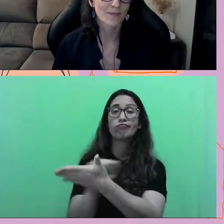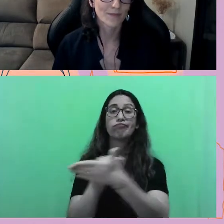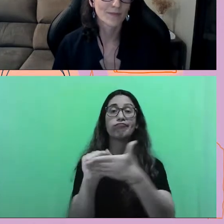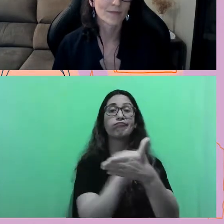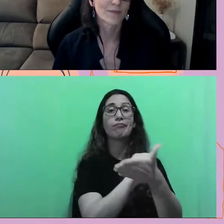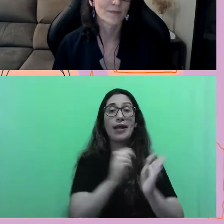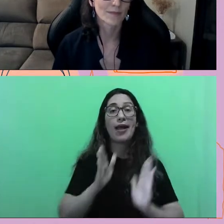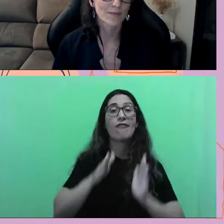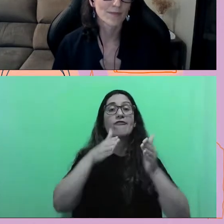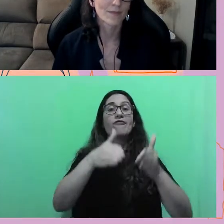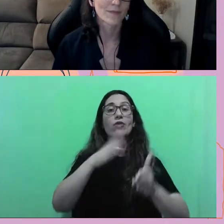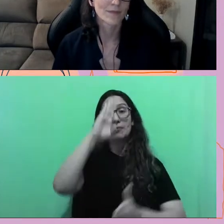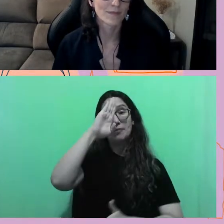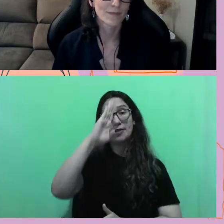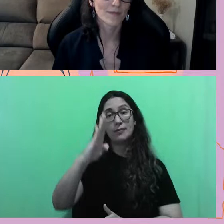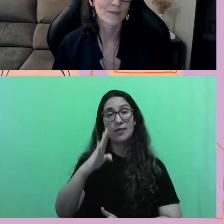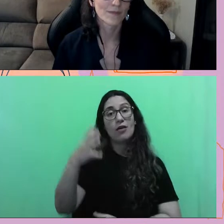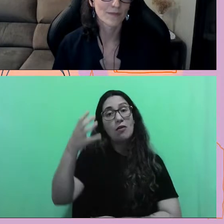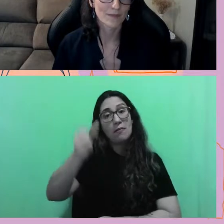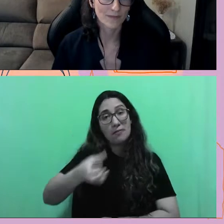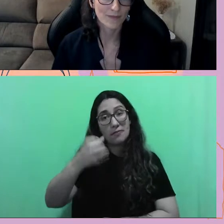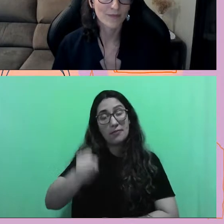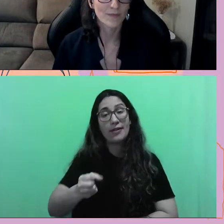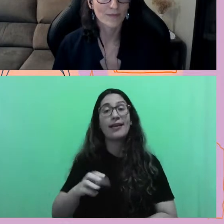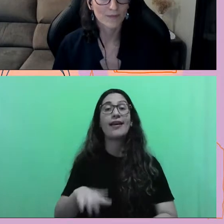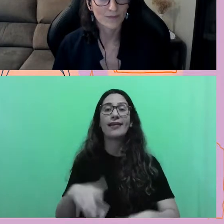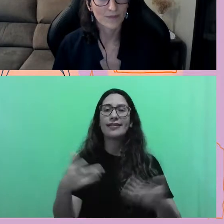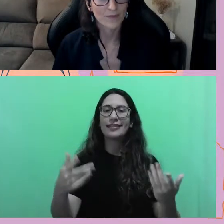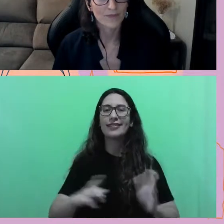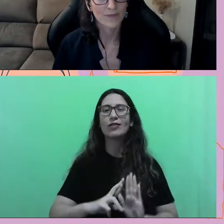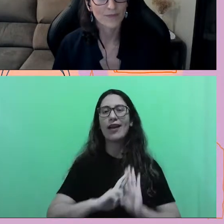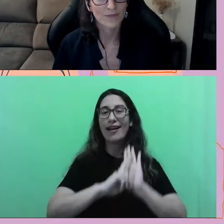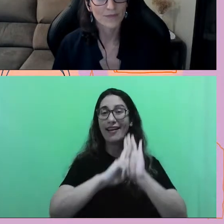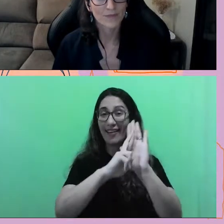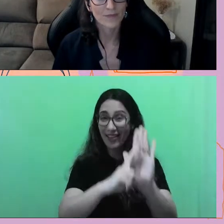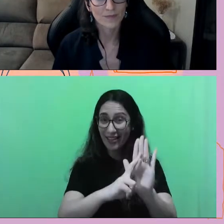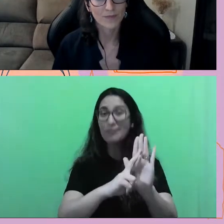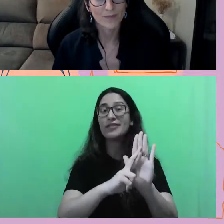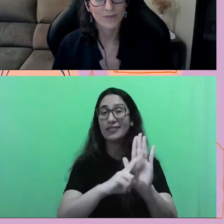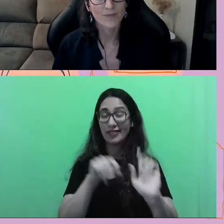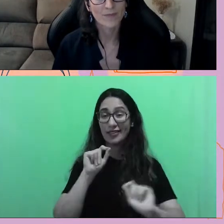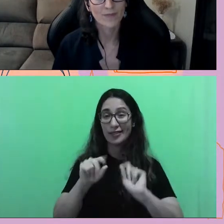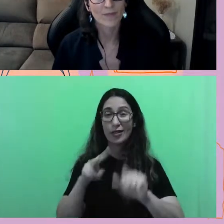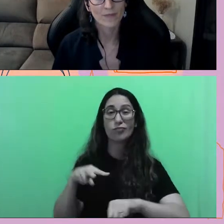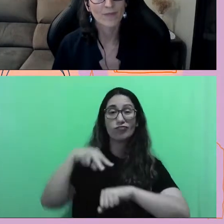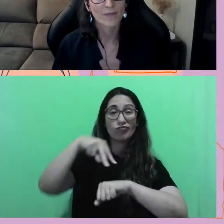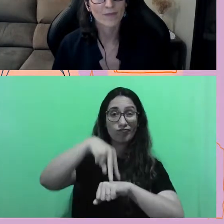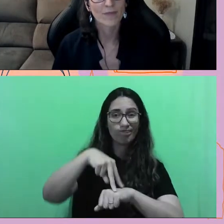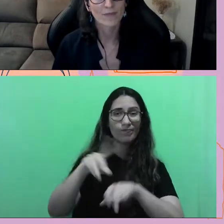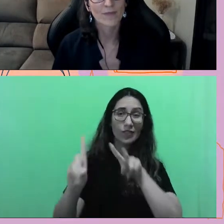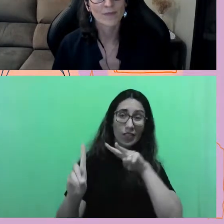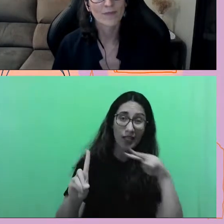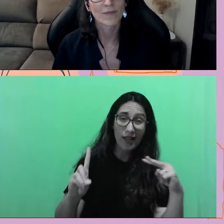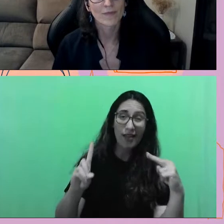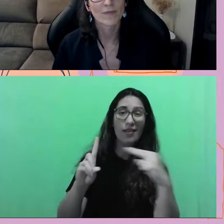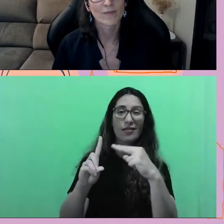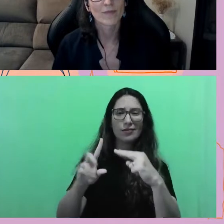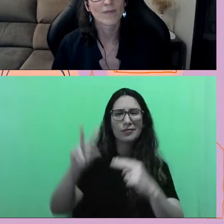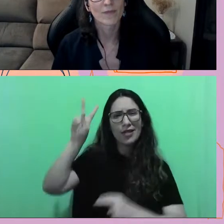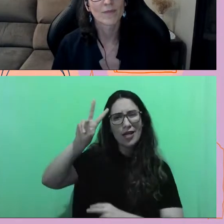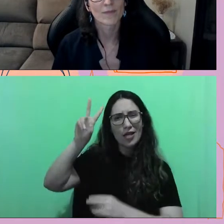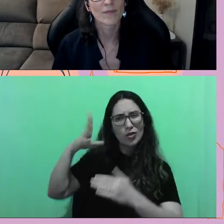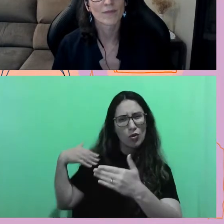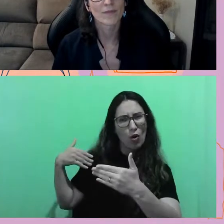branco. Então, a representatividade ela começa no reconhecimento de que a história que contam